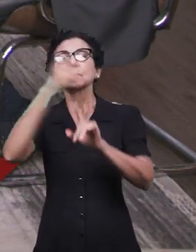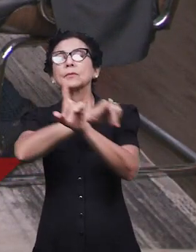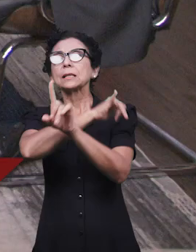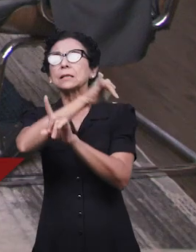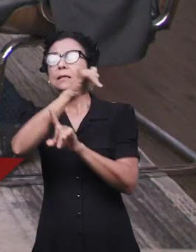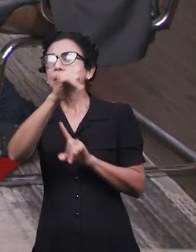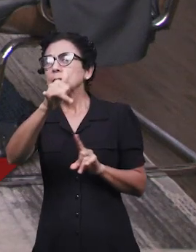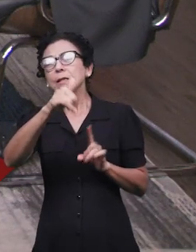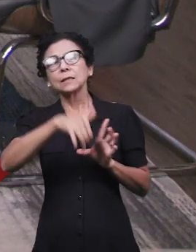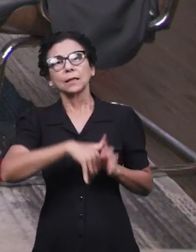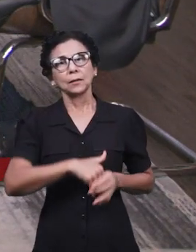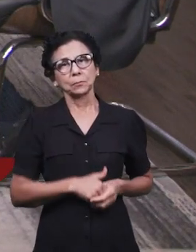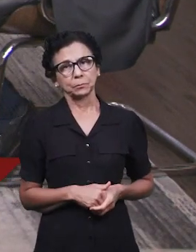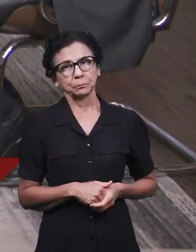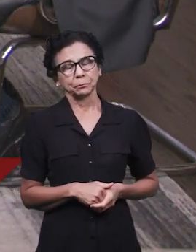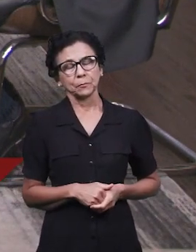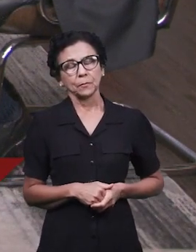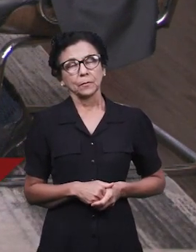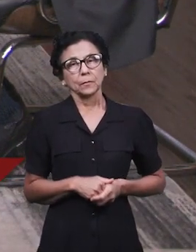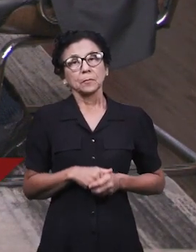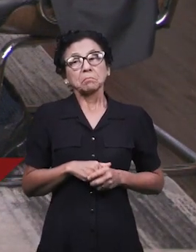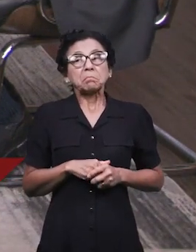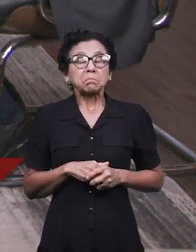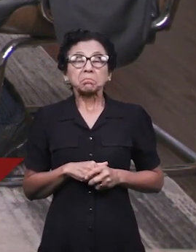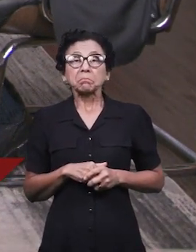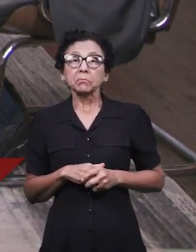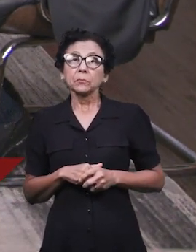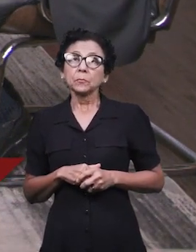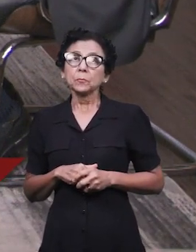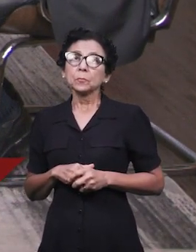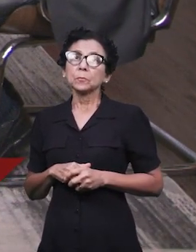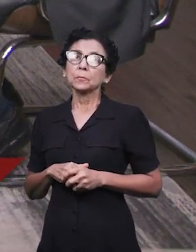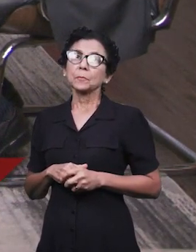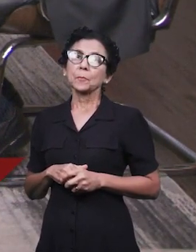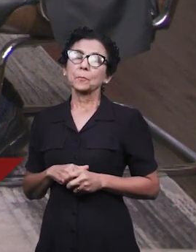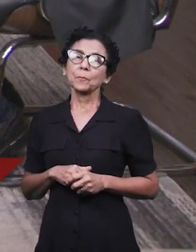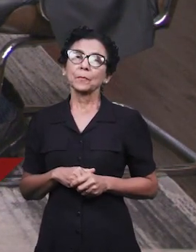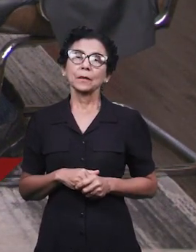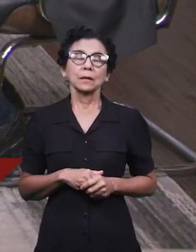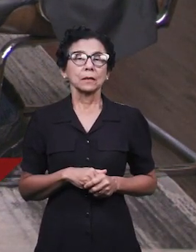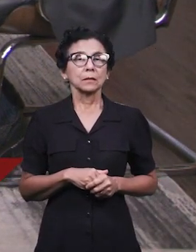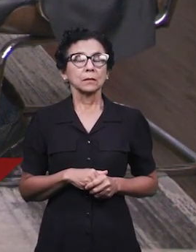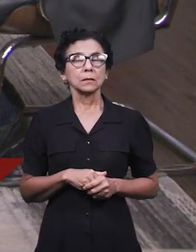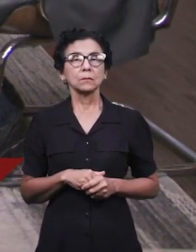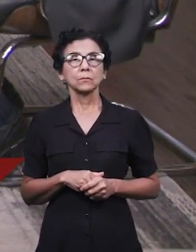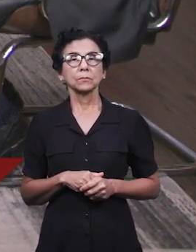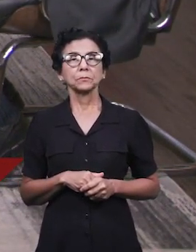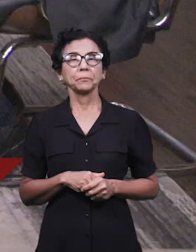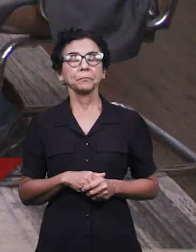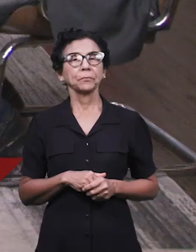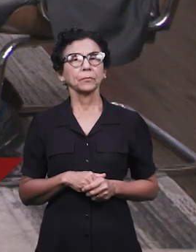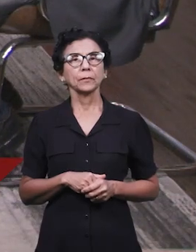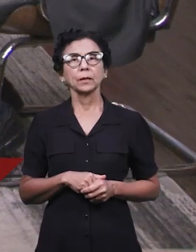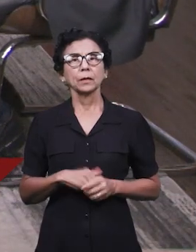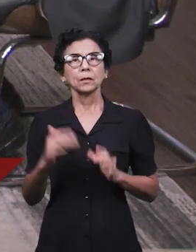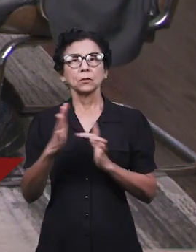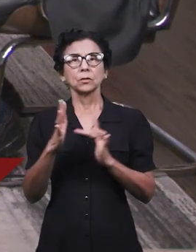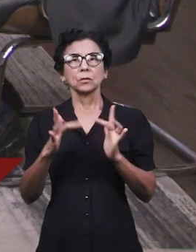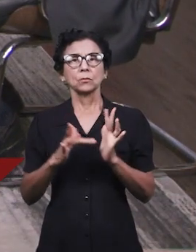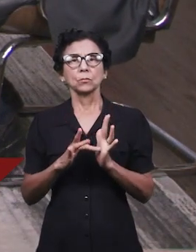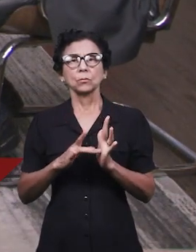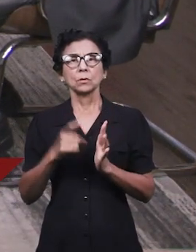Senhor da eternidade, como aquele que em espírito está no nosso meio, com